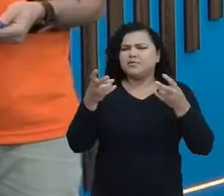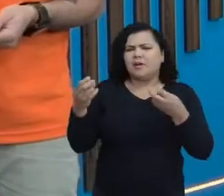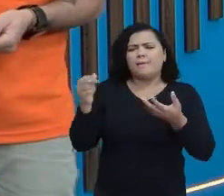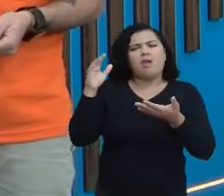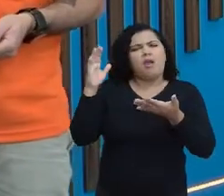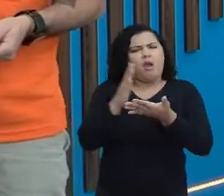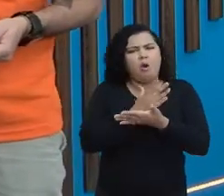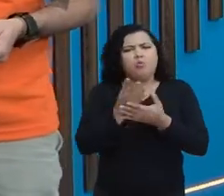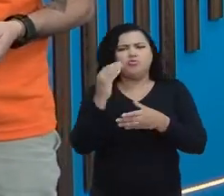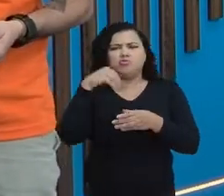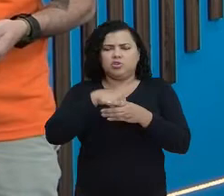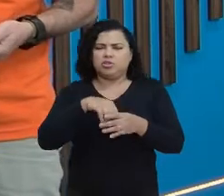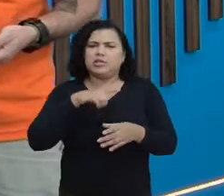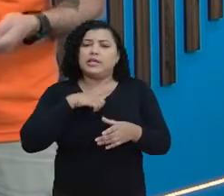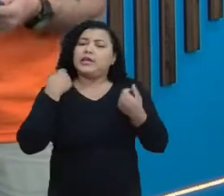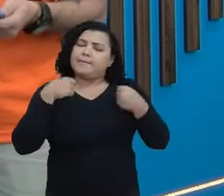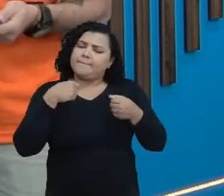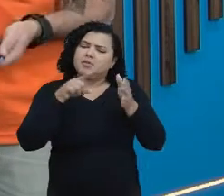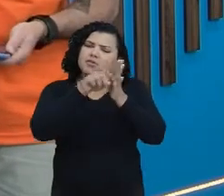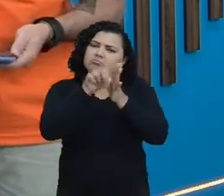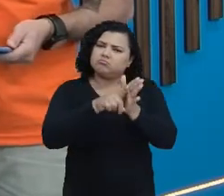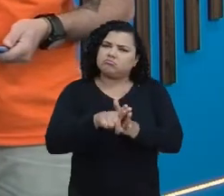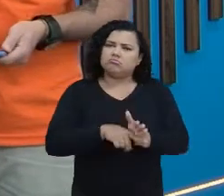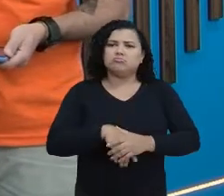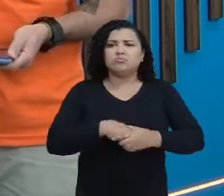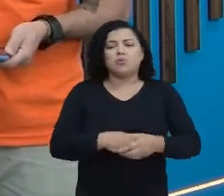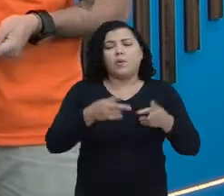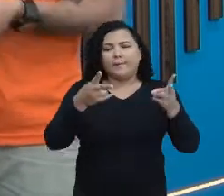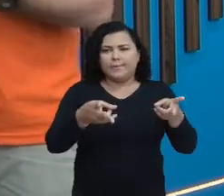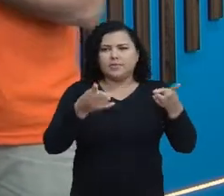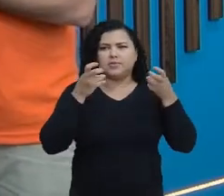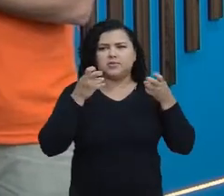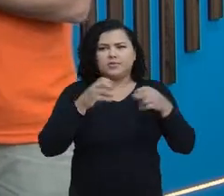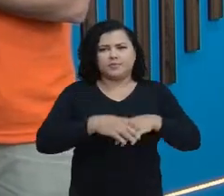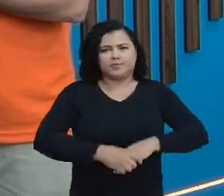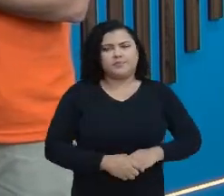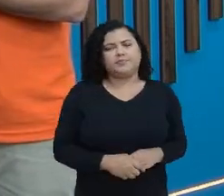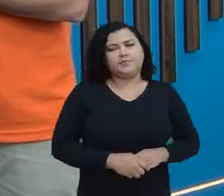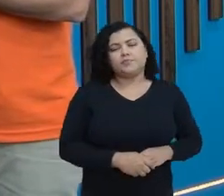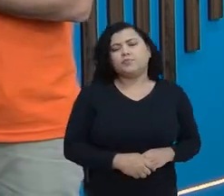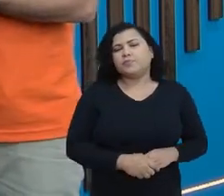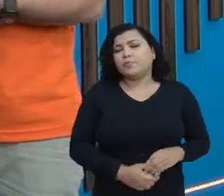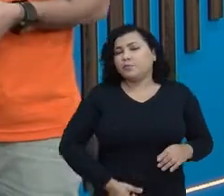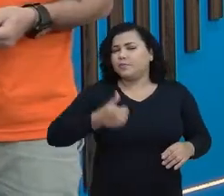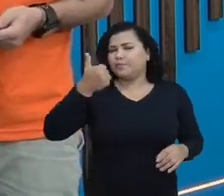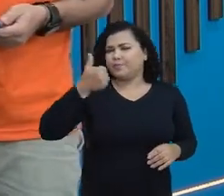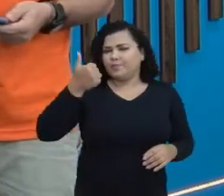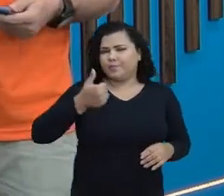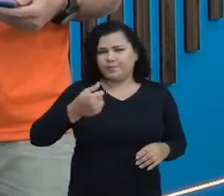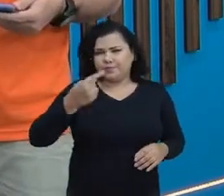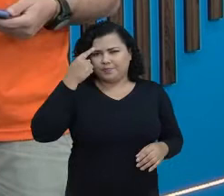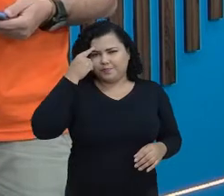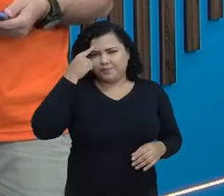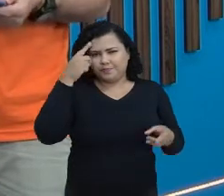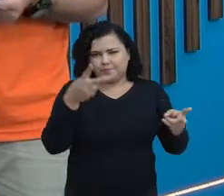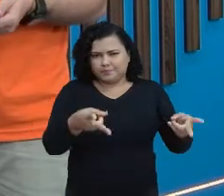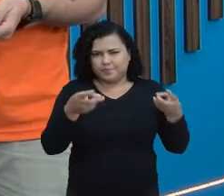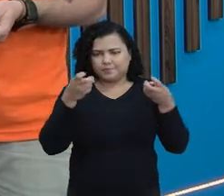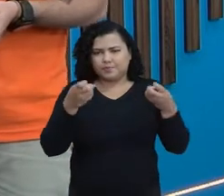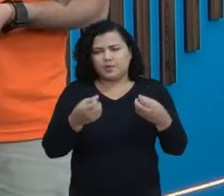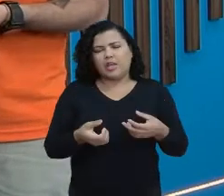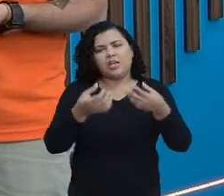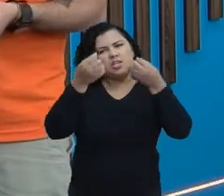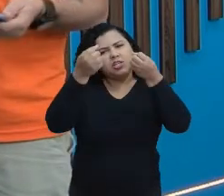podem ser analisadas, tá certo? Então, presta bem atenção que a primeira coisa que a gente vai fazer é descrever com